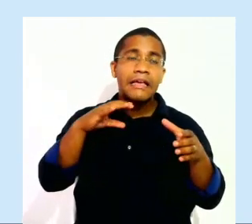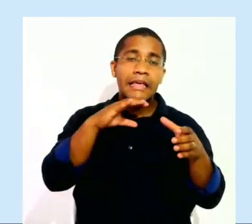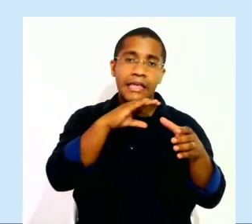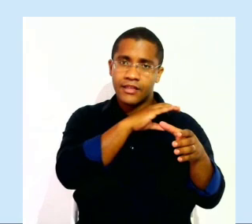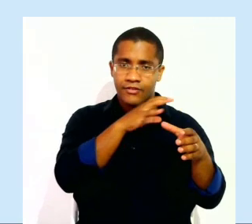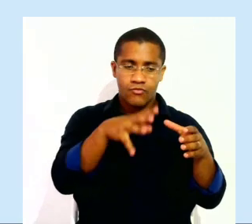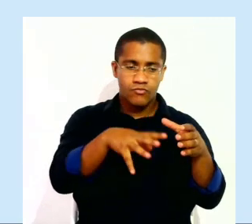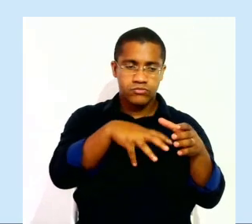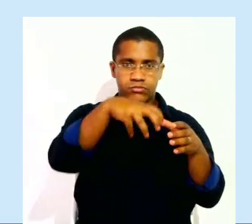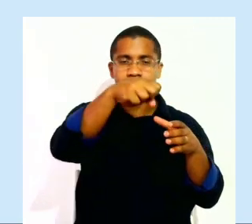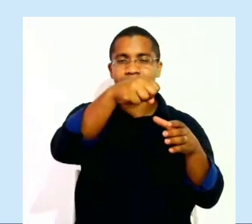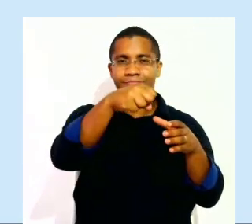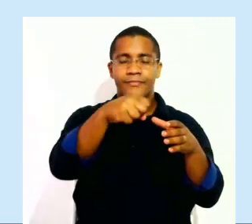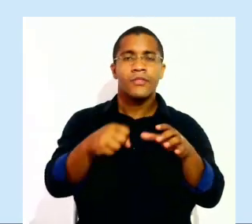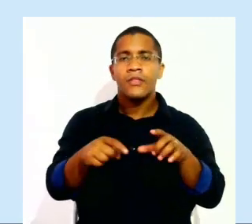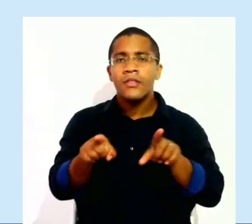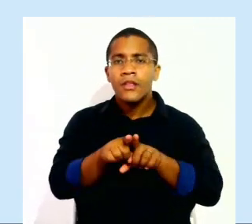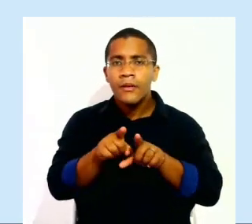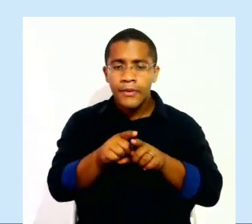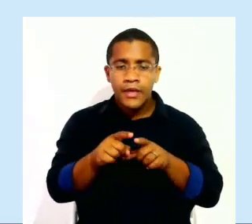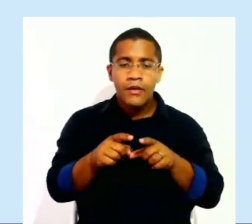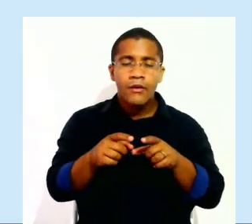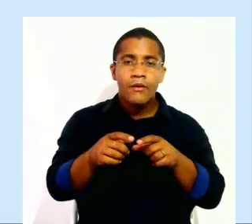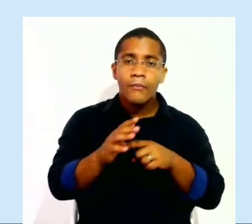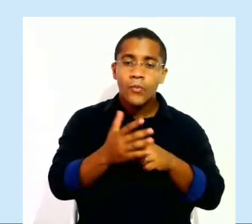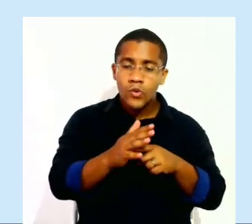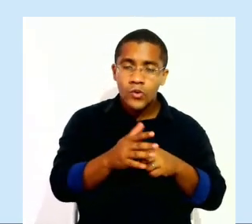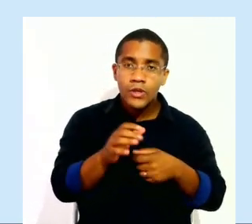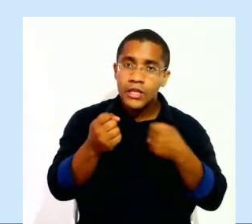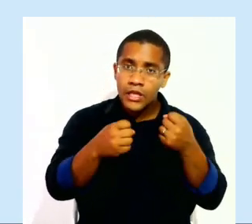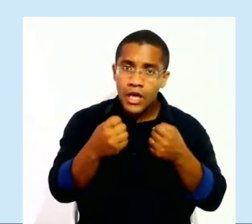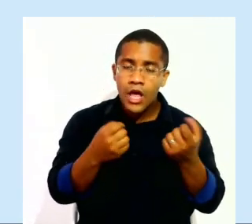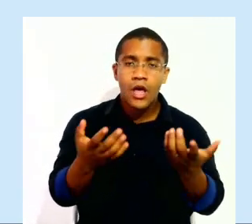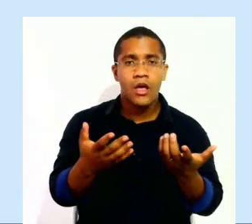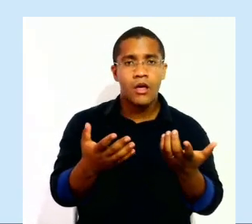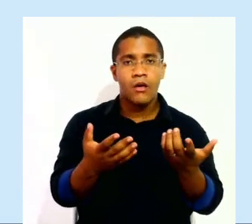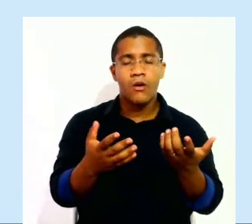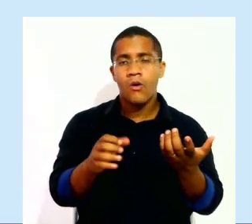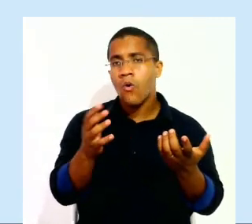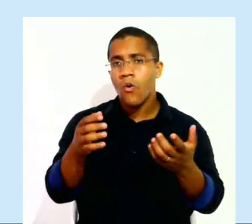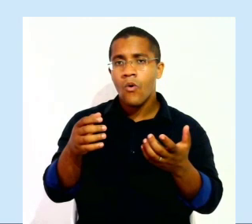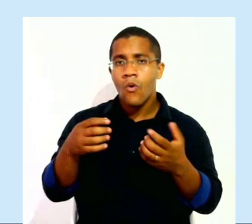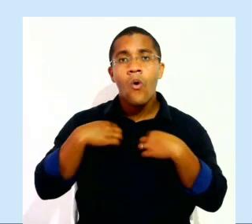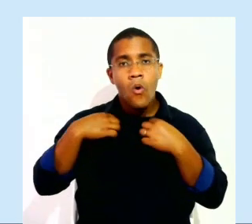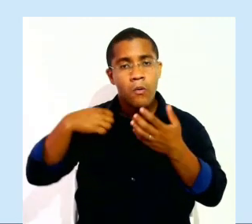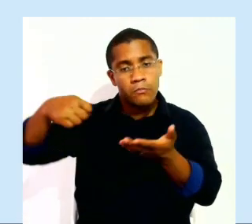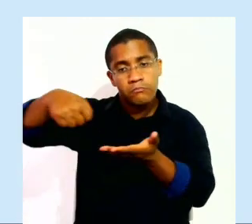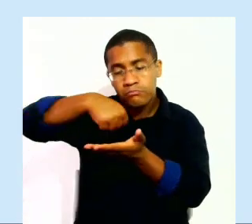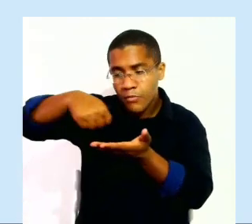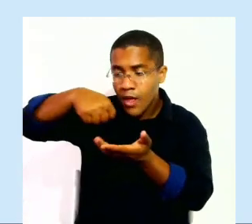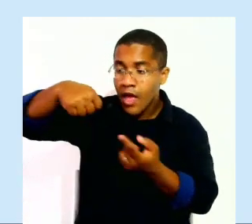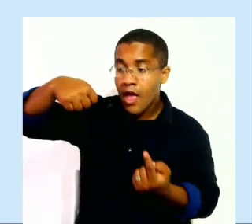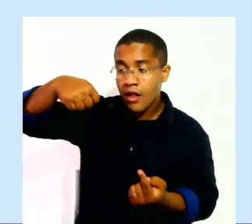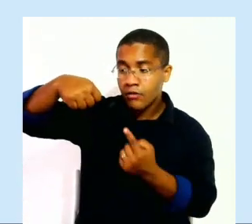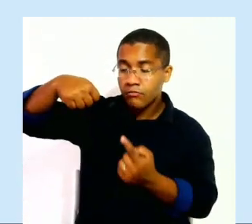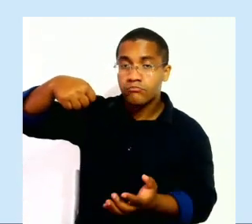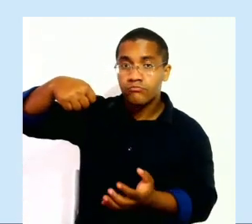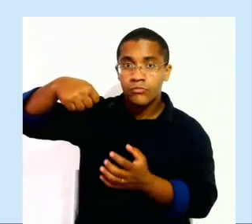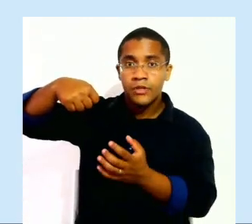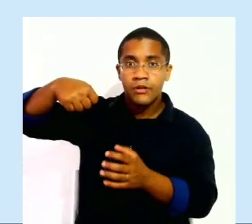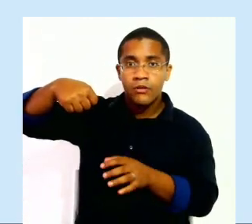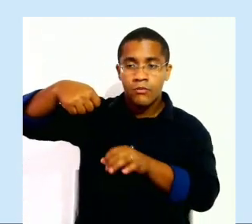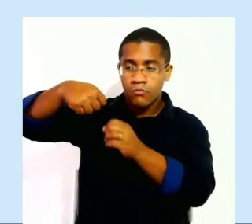de carros, que eles vão estar aquecidos, ferros de passar roupa. Isso daí vai acontecer em um